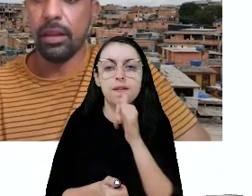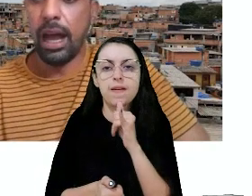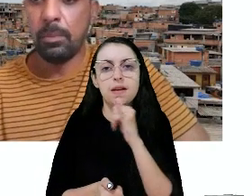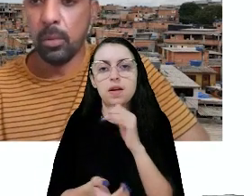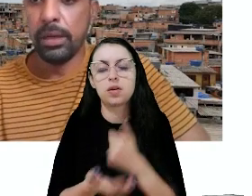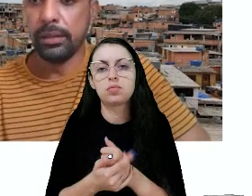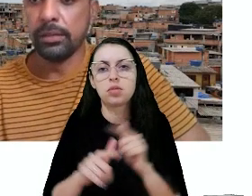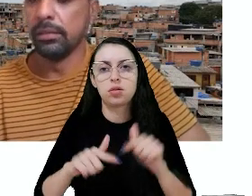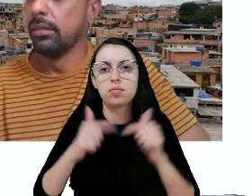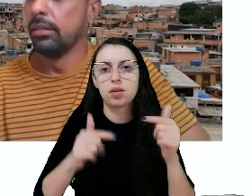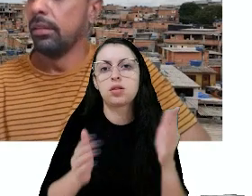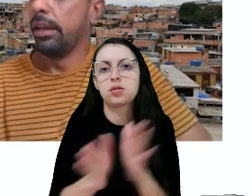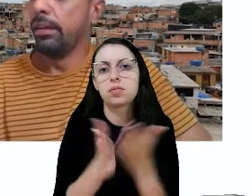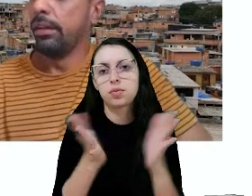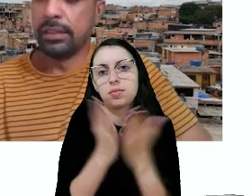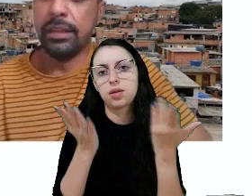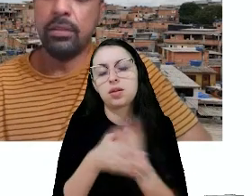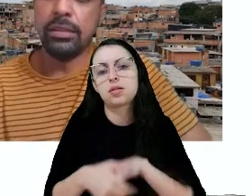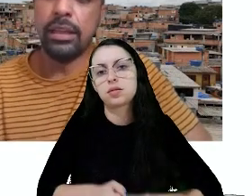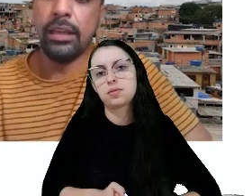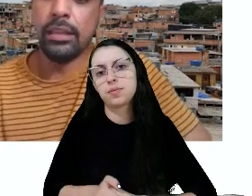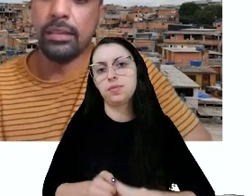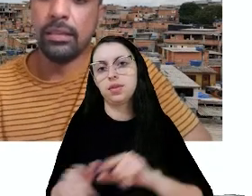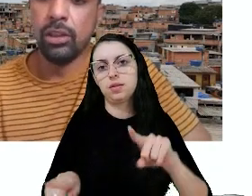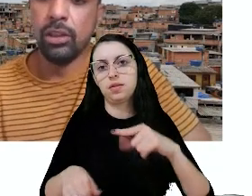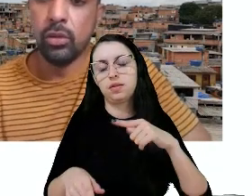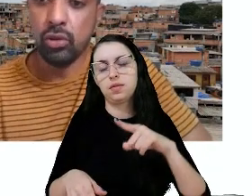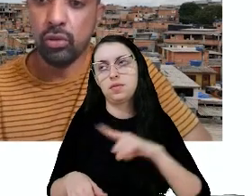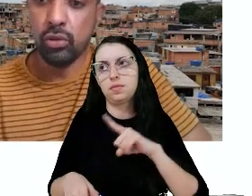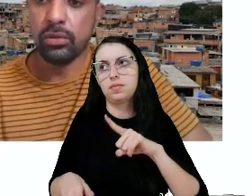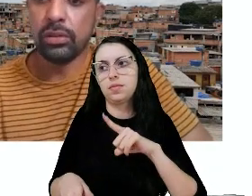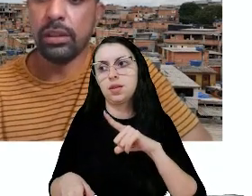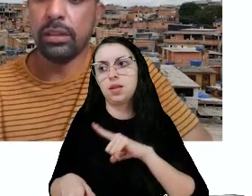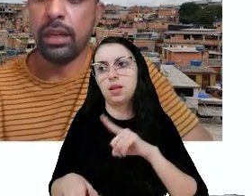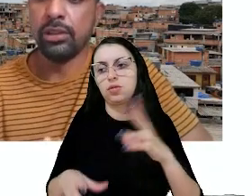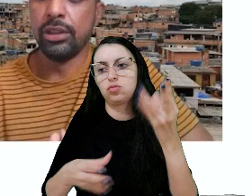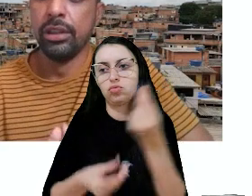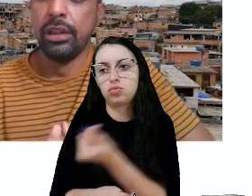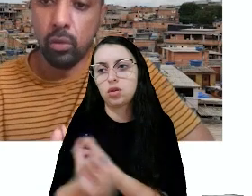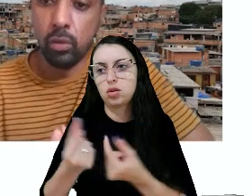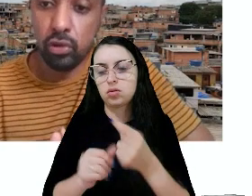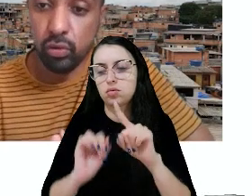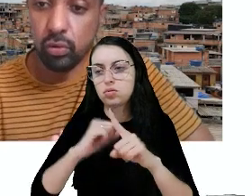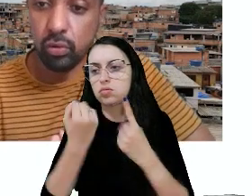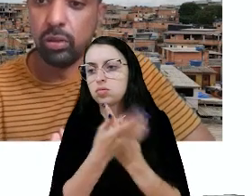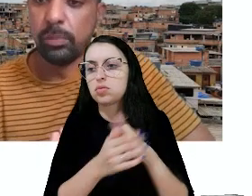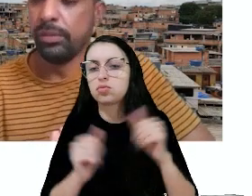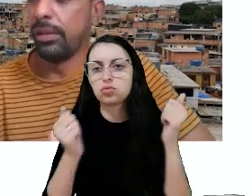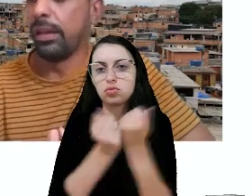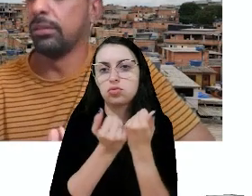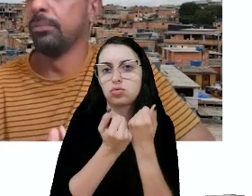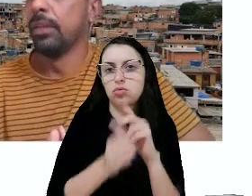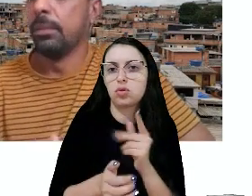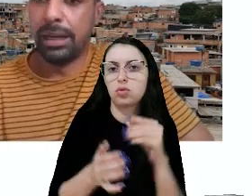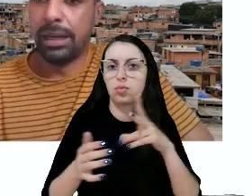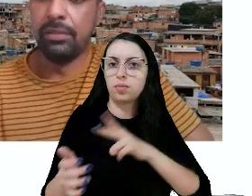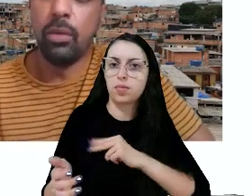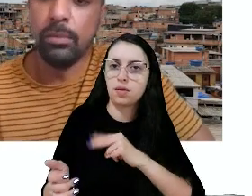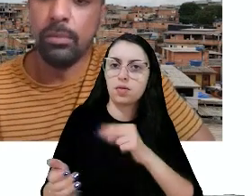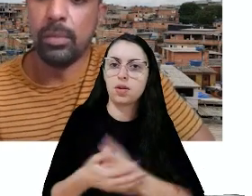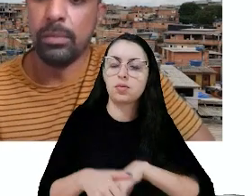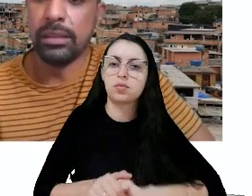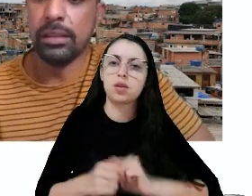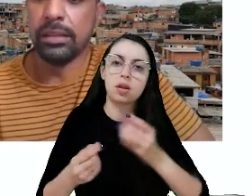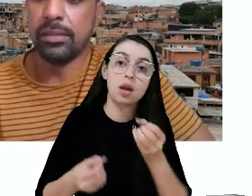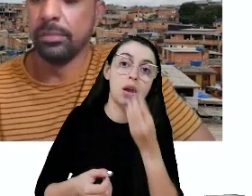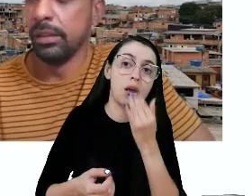combate à pobreza, fazendo essa arrecadação em conjunto com a sociedade, conjunto com o setor privado, para